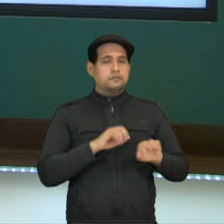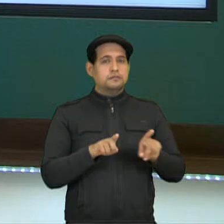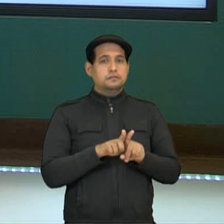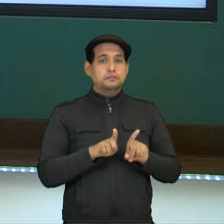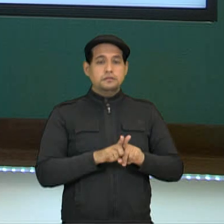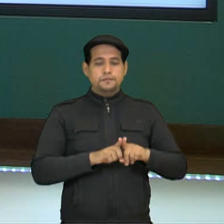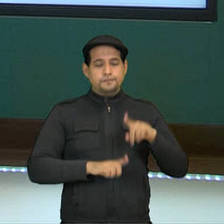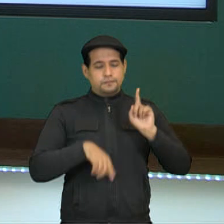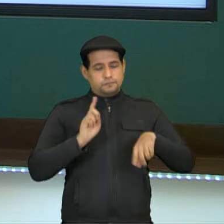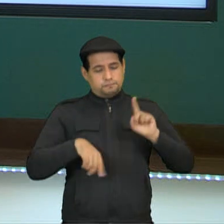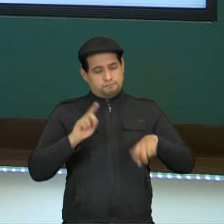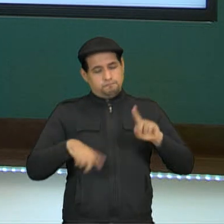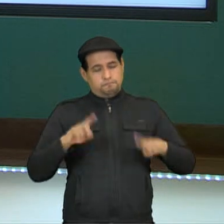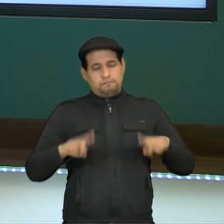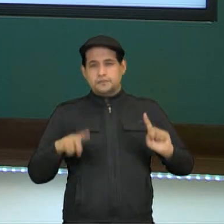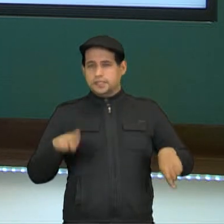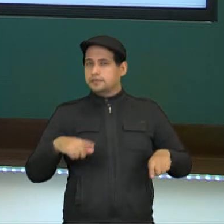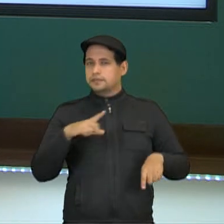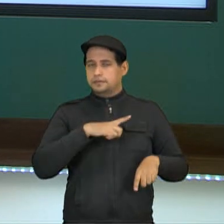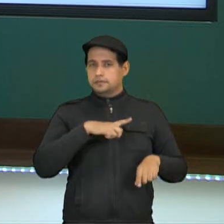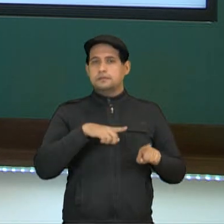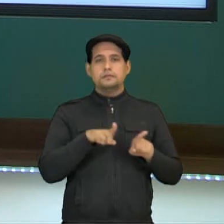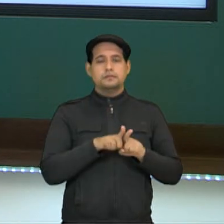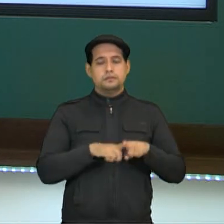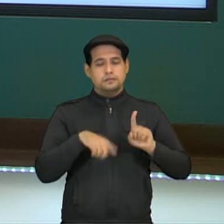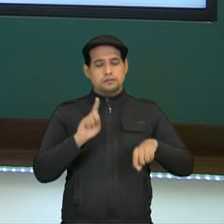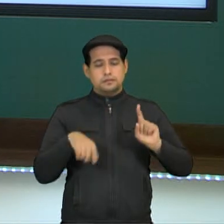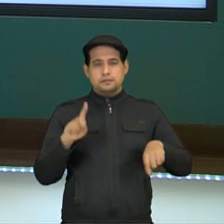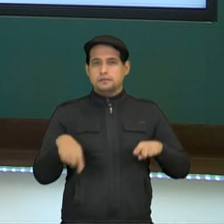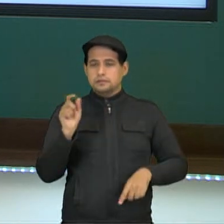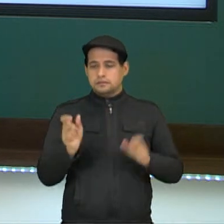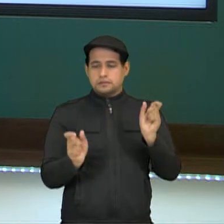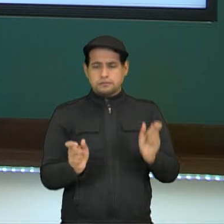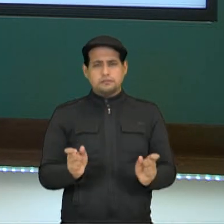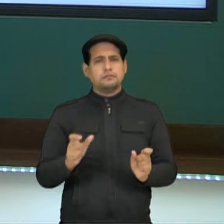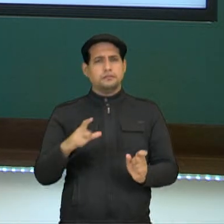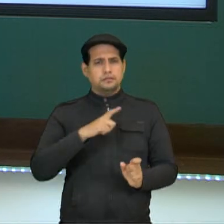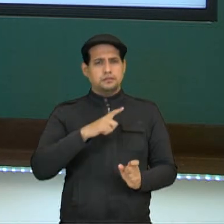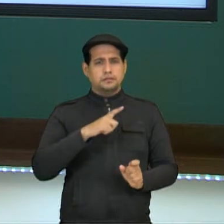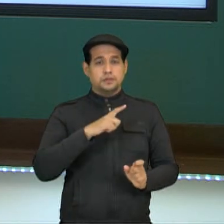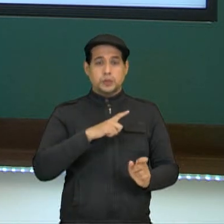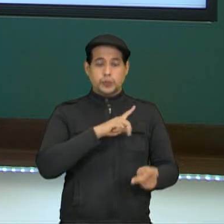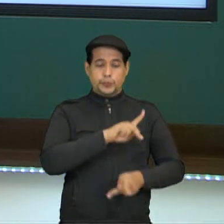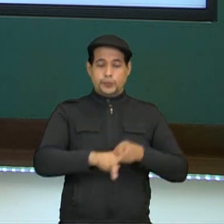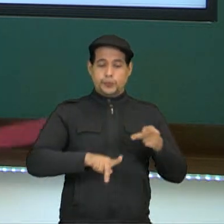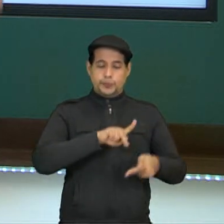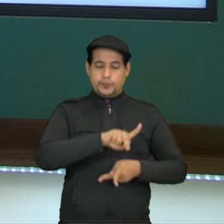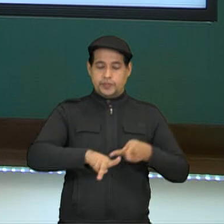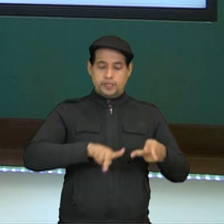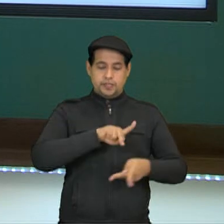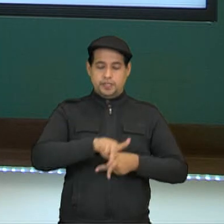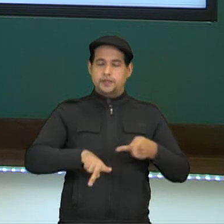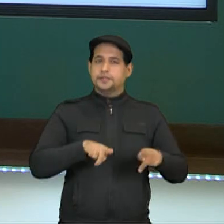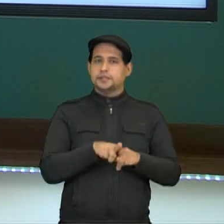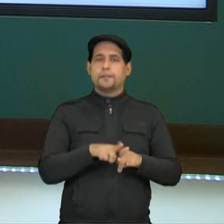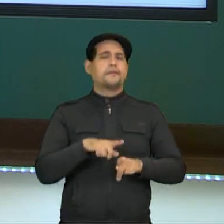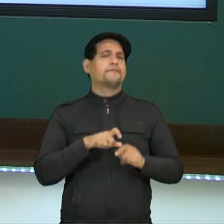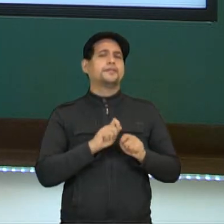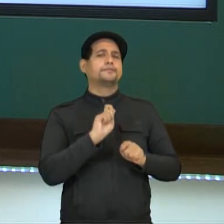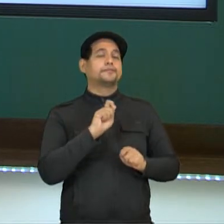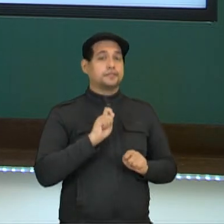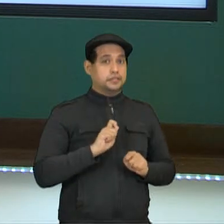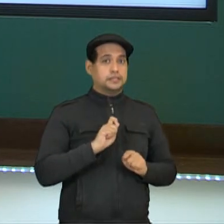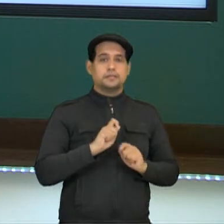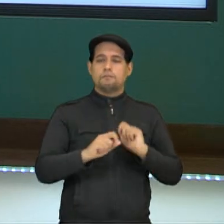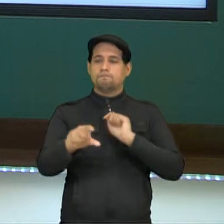A variabilidade genética, né, a variabilidade de características existentes nas populações, elas levam então